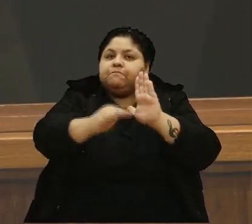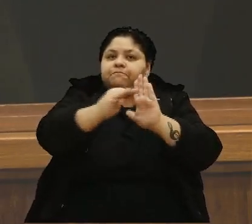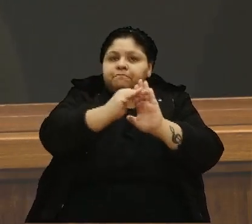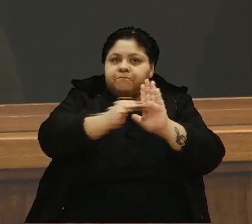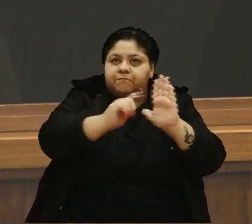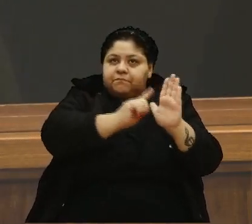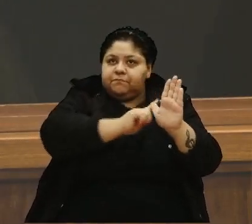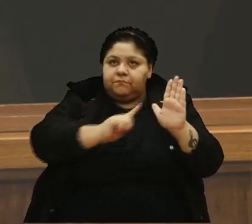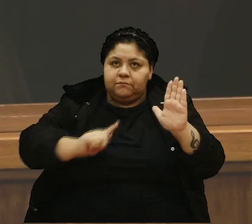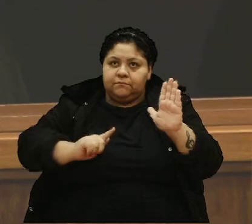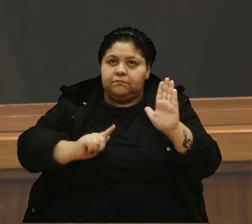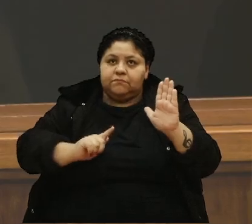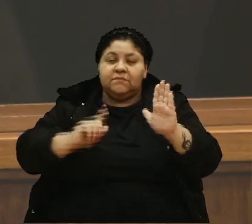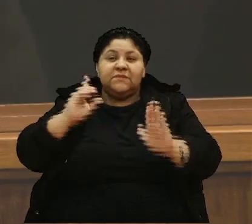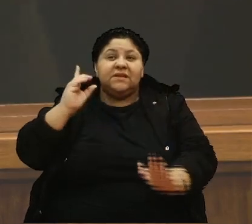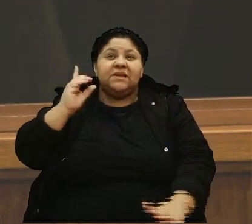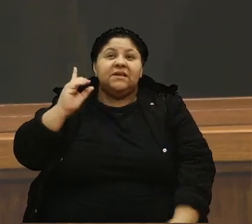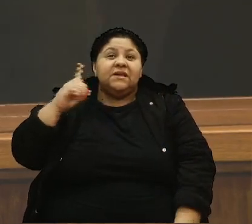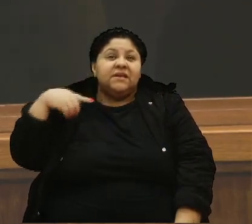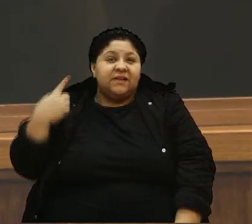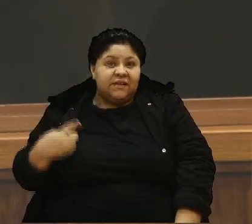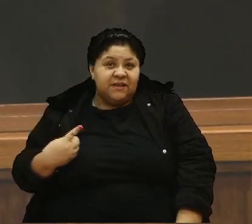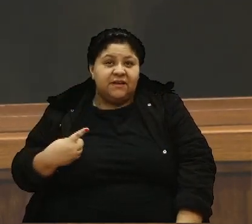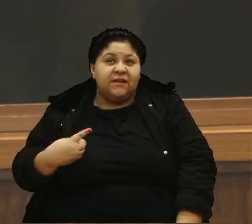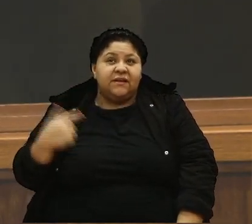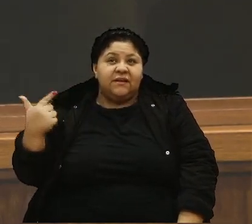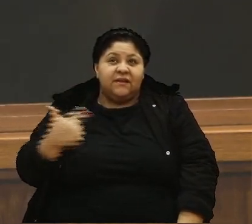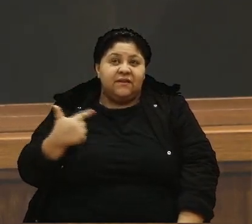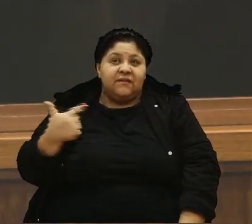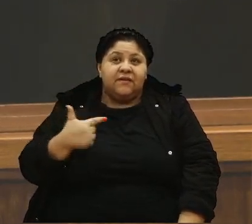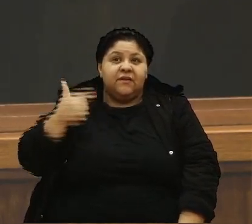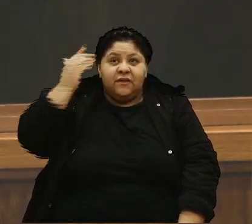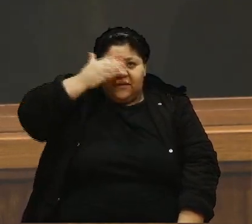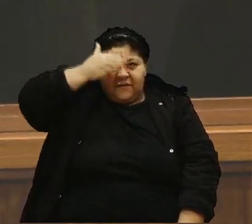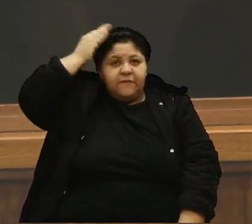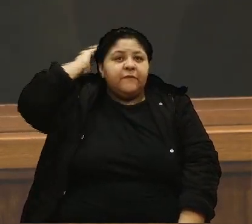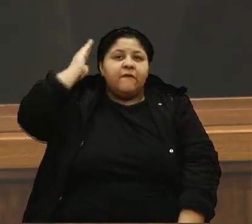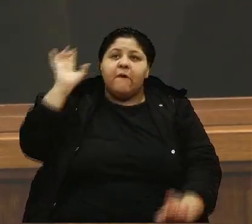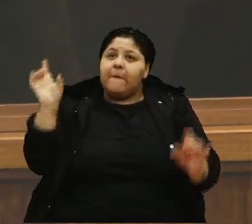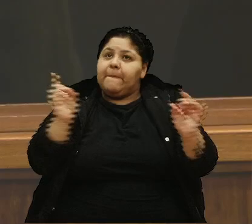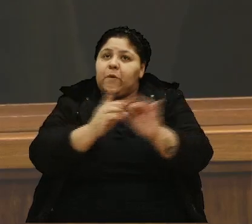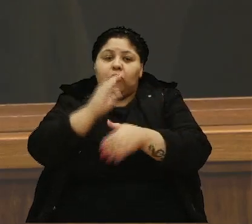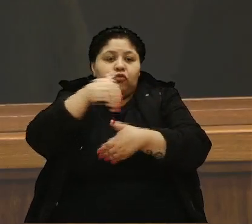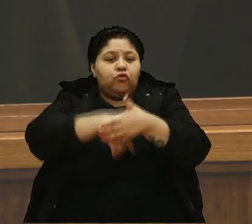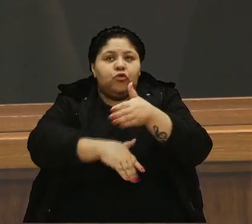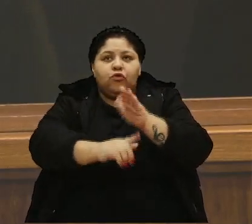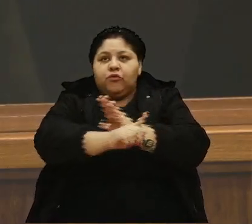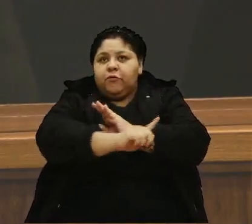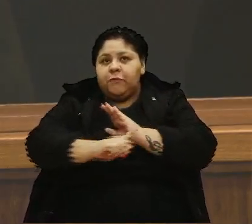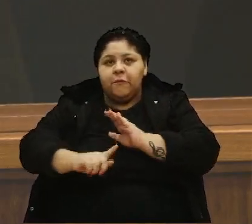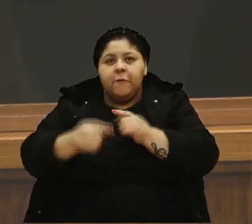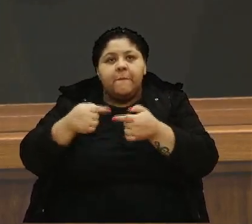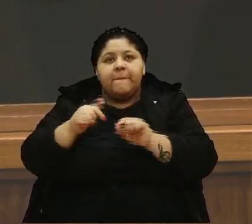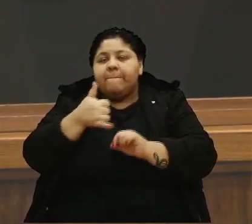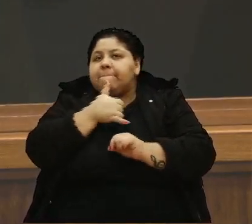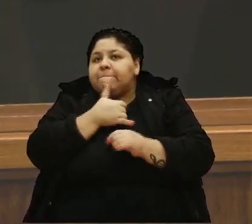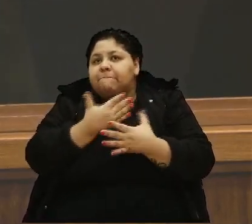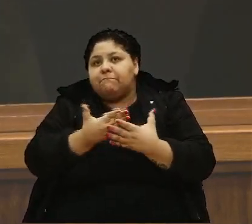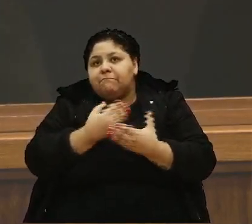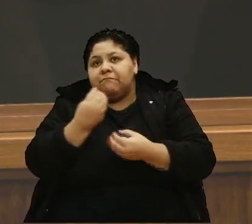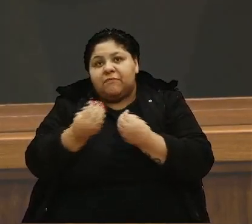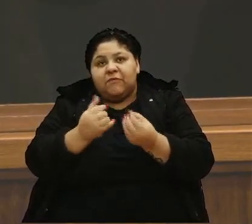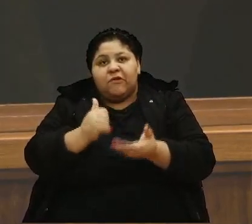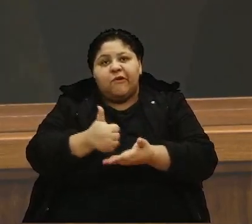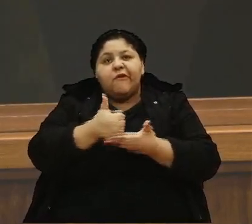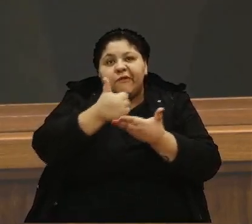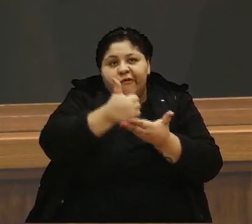da candidata Denise Pessoa e do vice Alceu, estava. Infelizmente, quem eu apoiei,